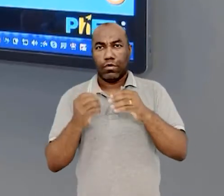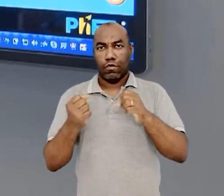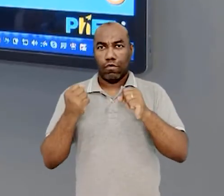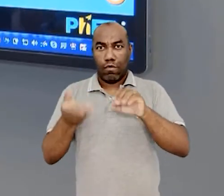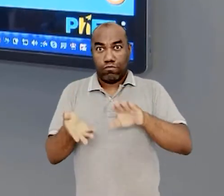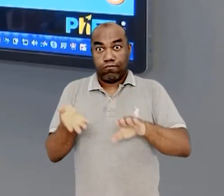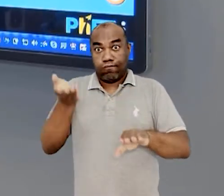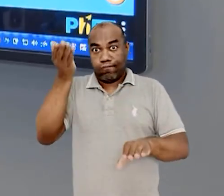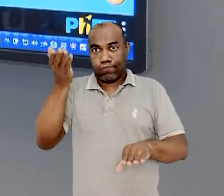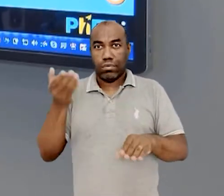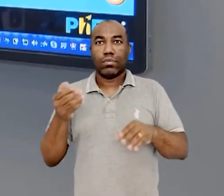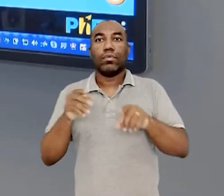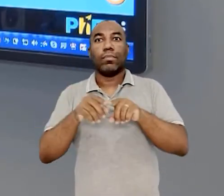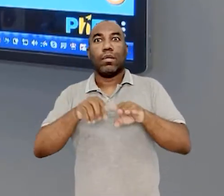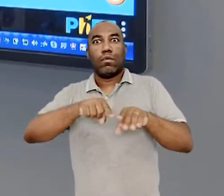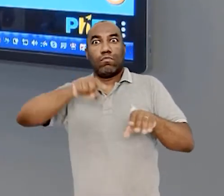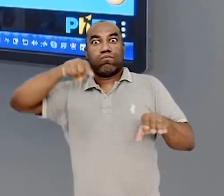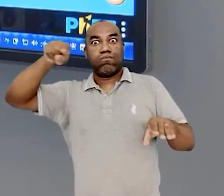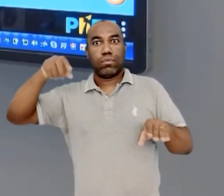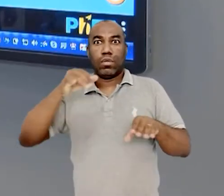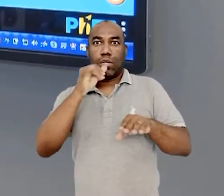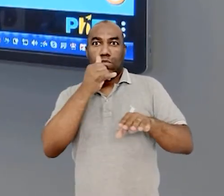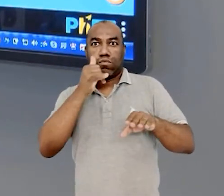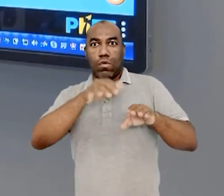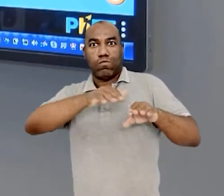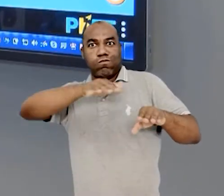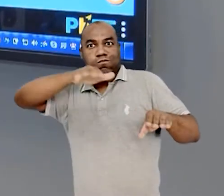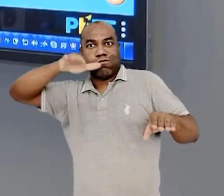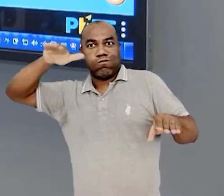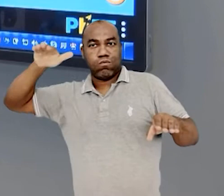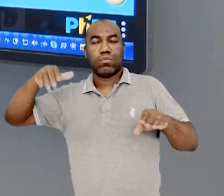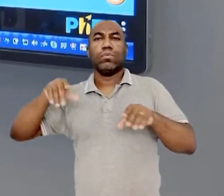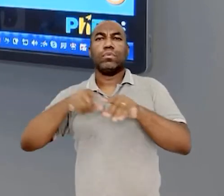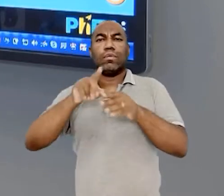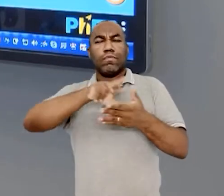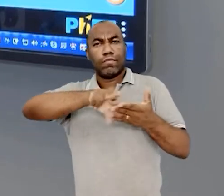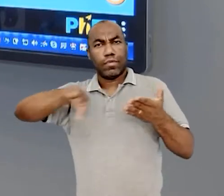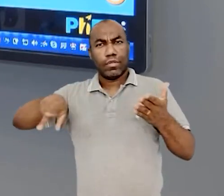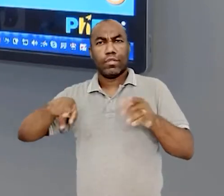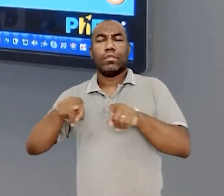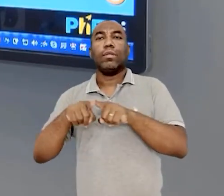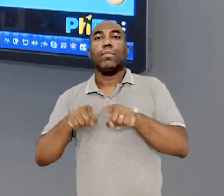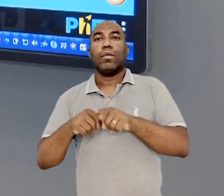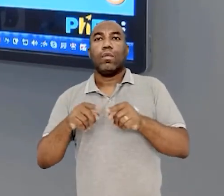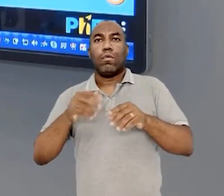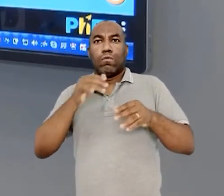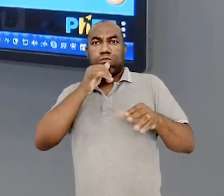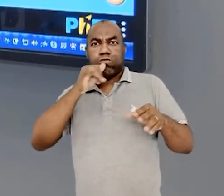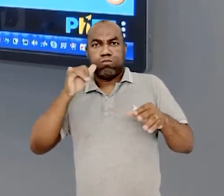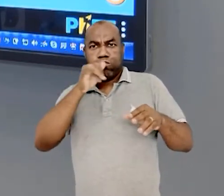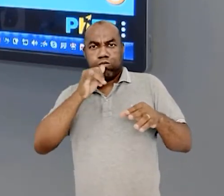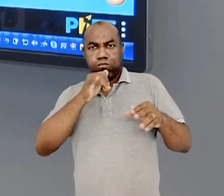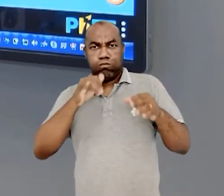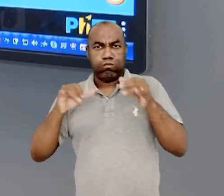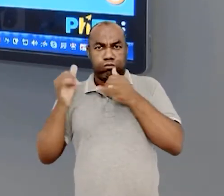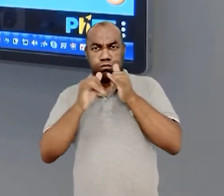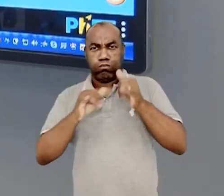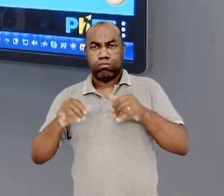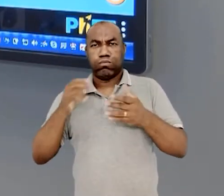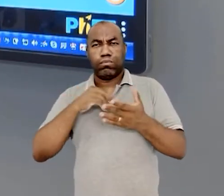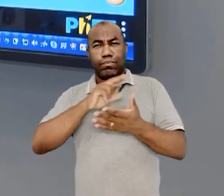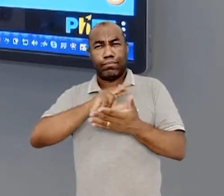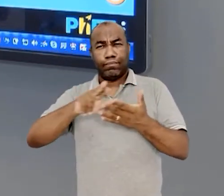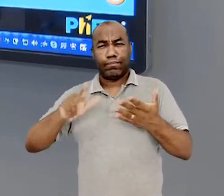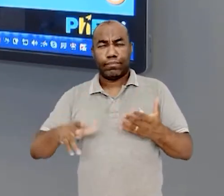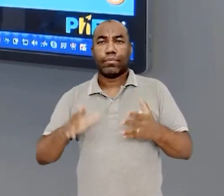também a intensidade de corrente elétrica e, por último, a resistência elétrica. Veja bem, aqui